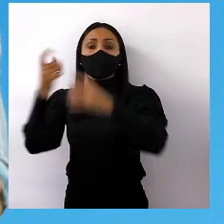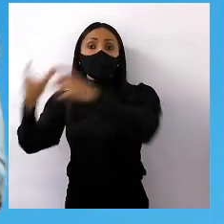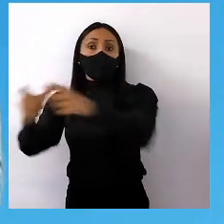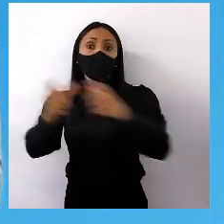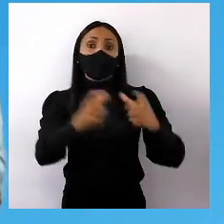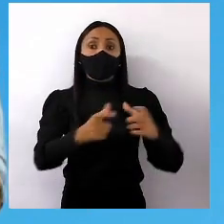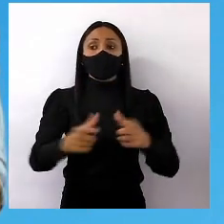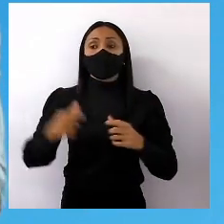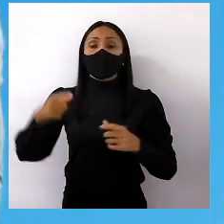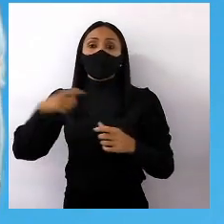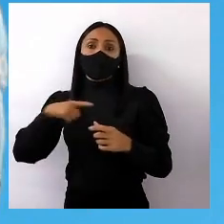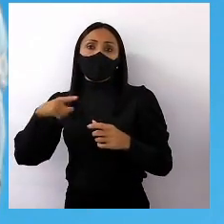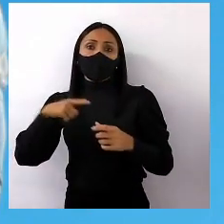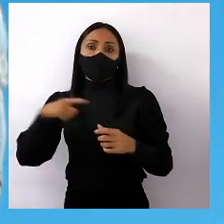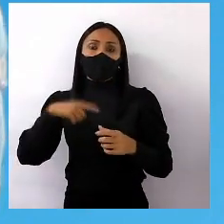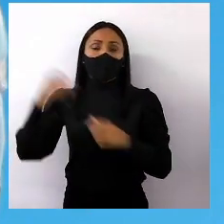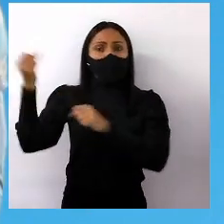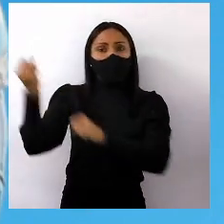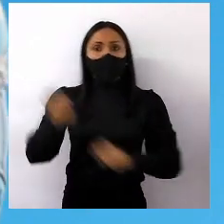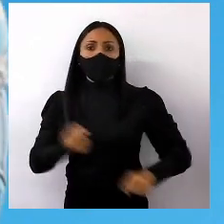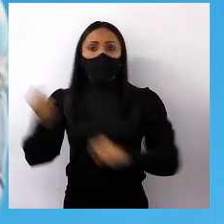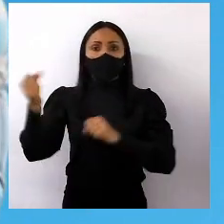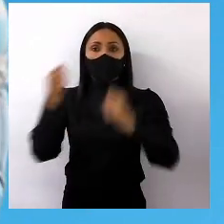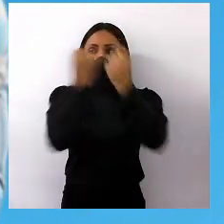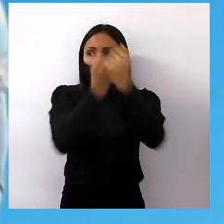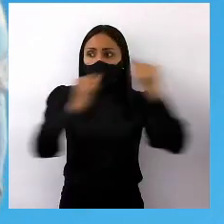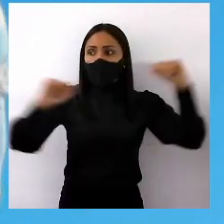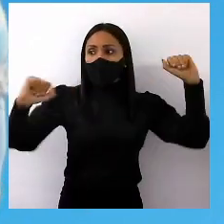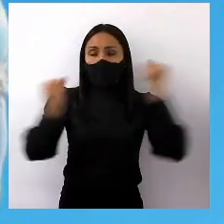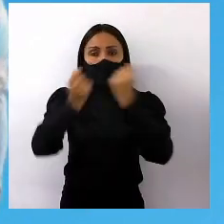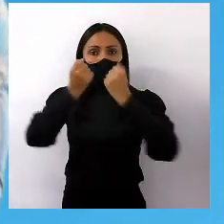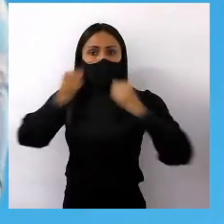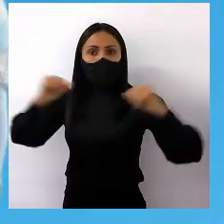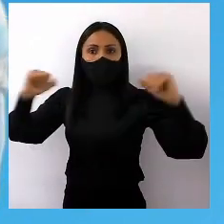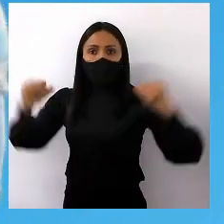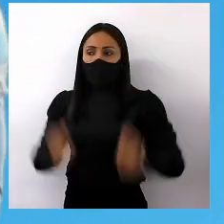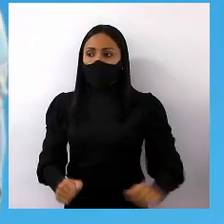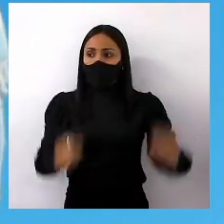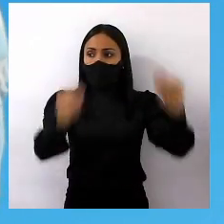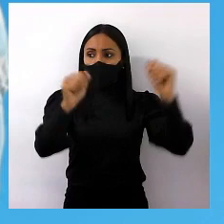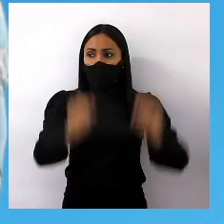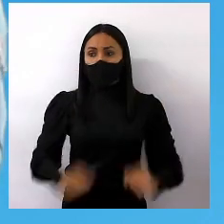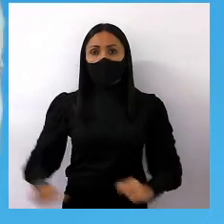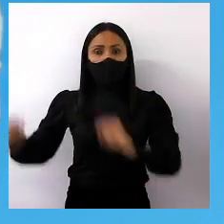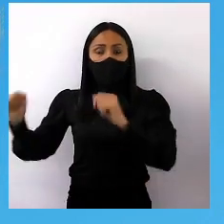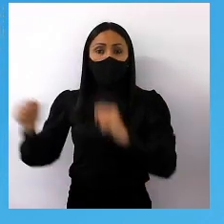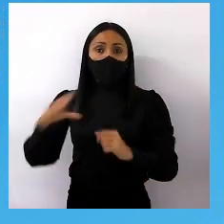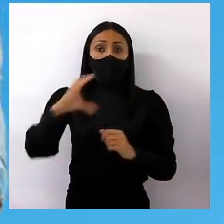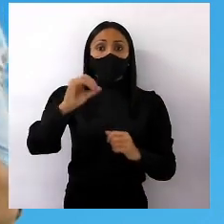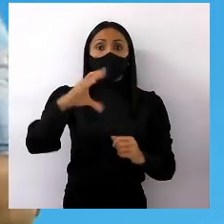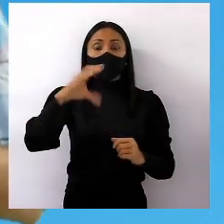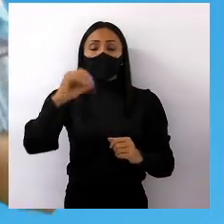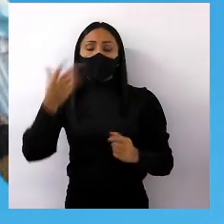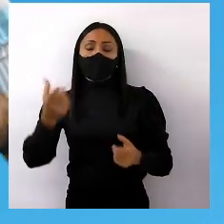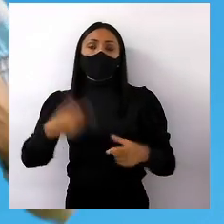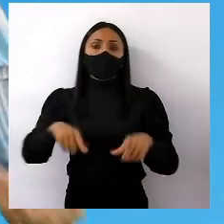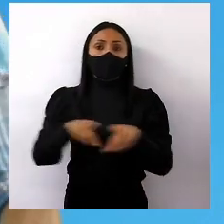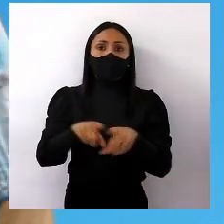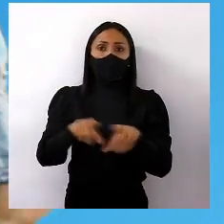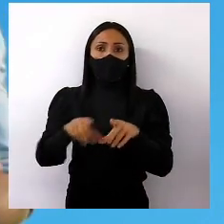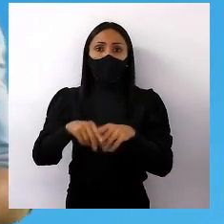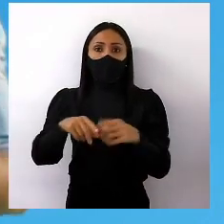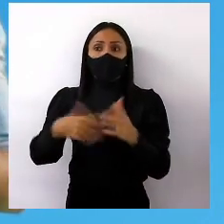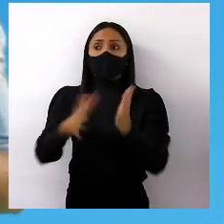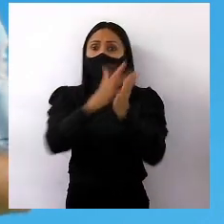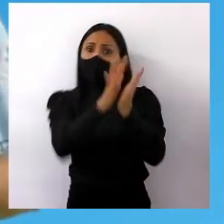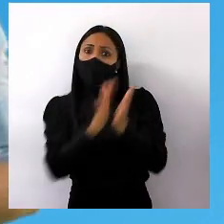Temos aqui caboclinhos, maracatus, grupos de ciranda, grupos de coco, né? Até mesmo escolas de samba,